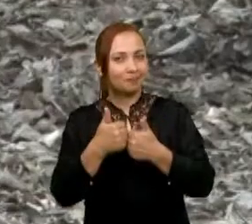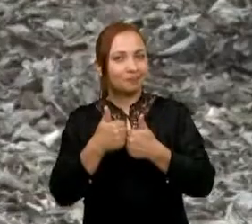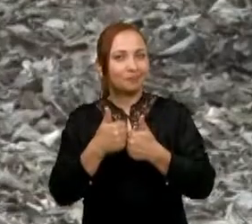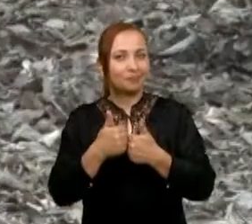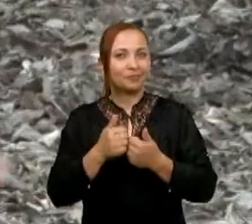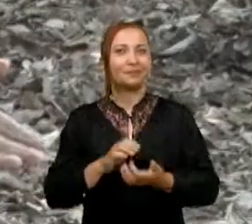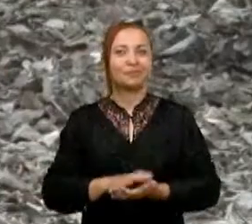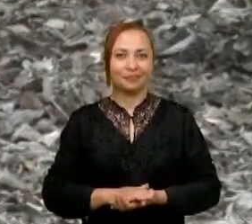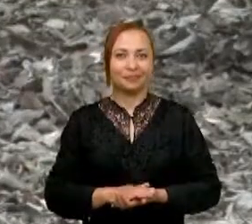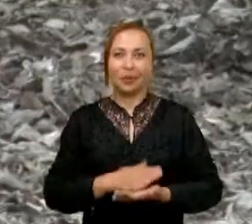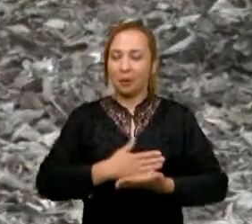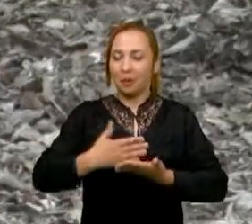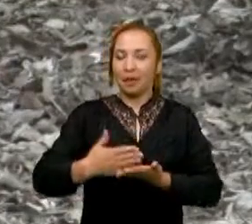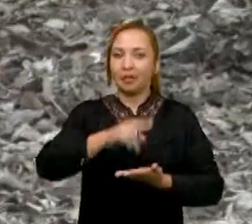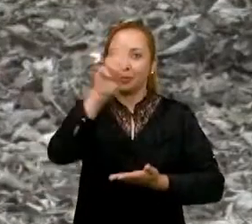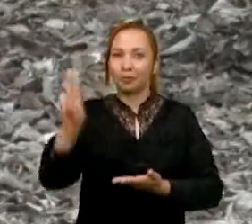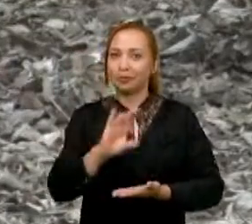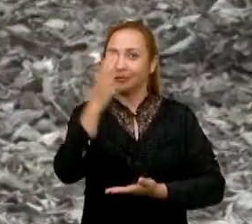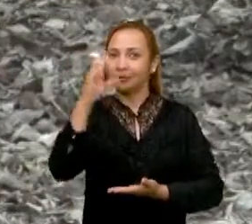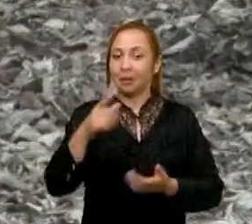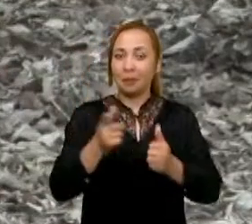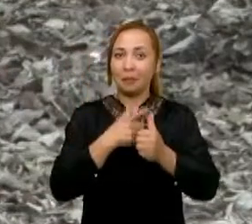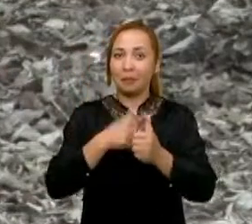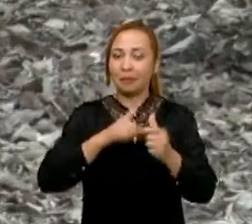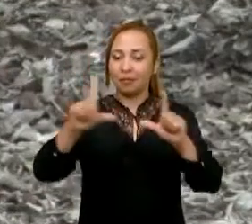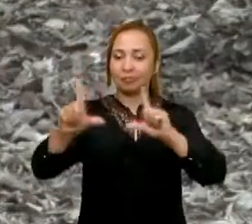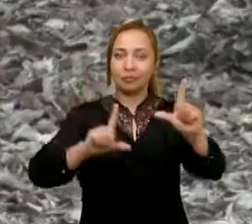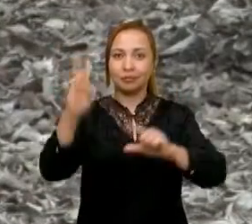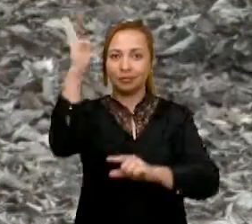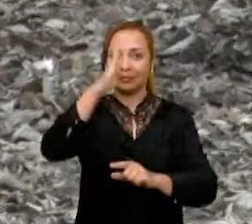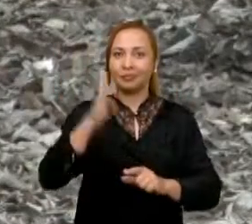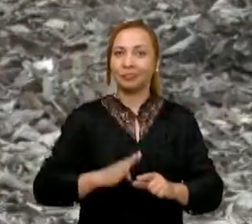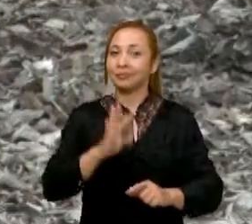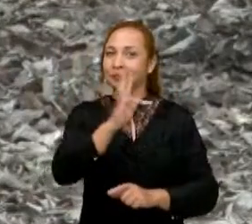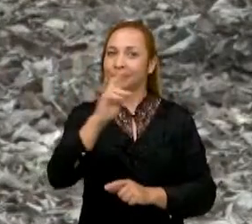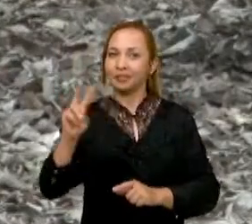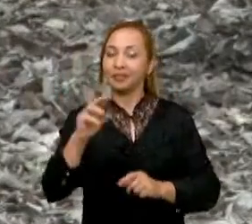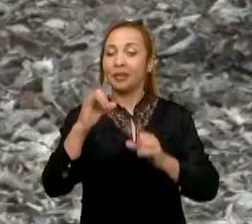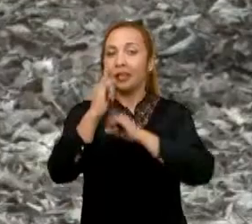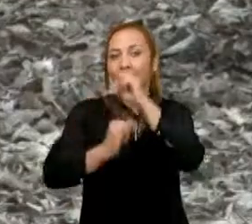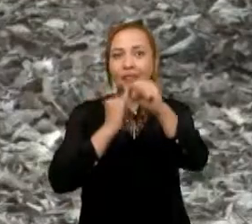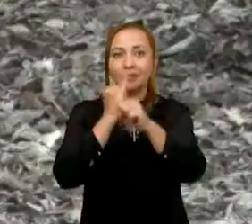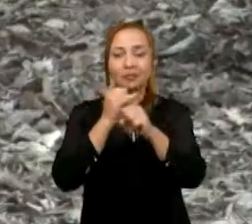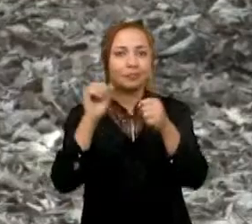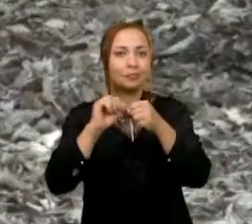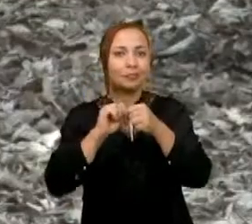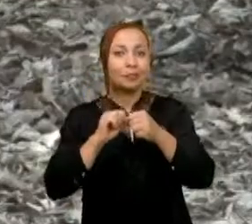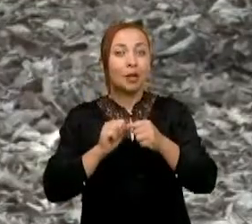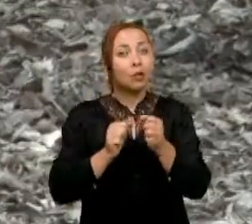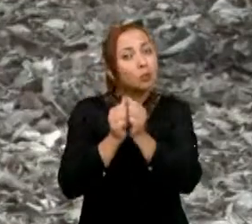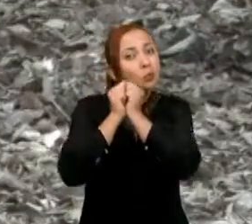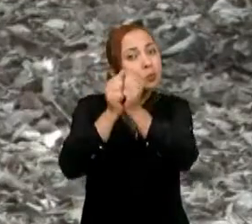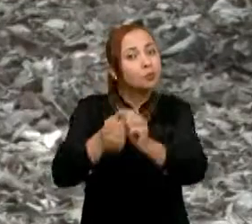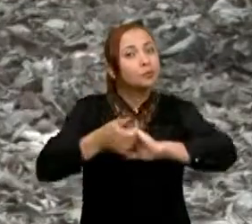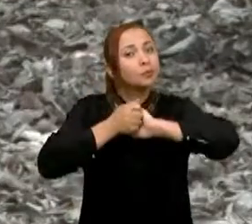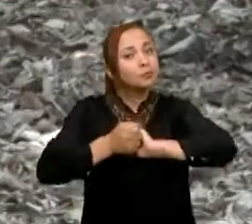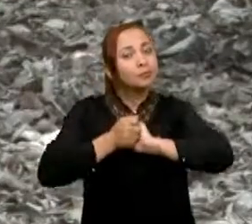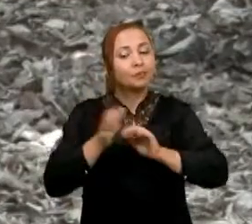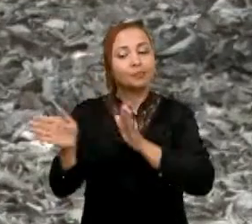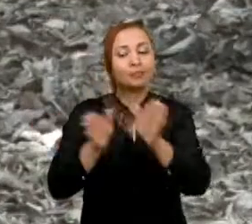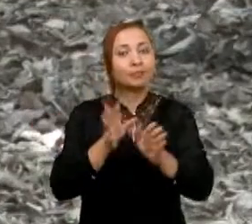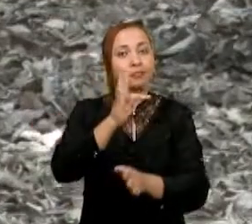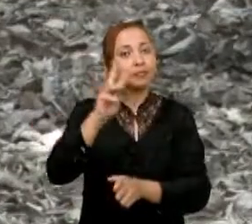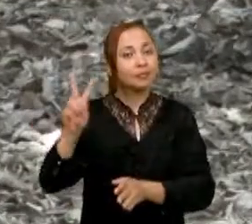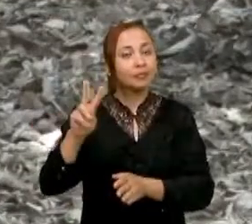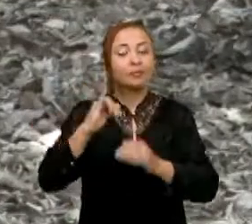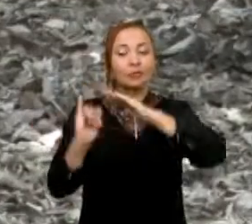Olá, tudo bem? Está no ar mais um Univerciência, o primeiro programa brasileiro de TV e internet realizado por meio de uma parceria